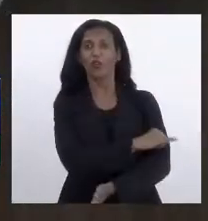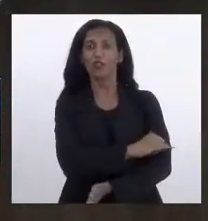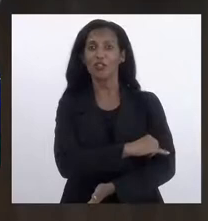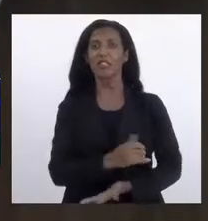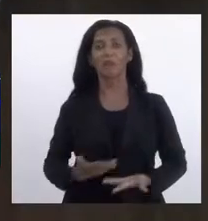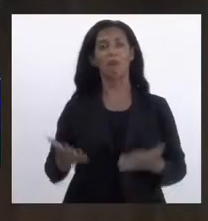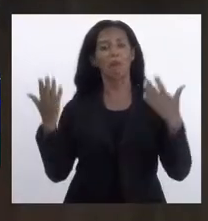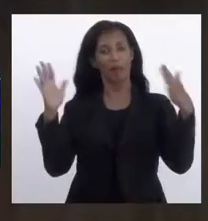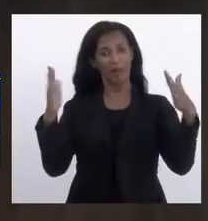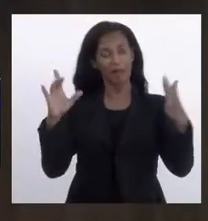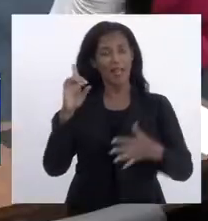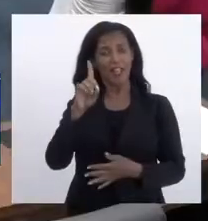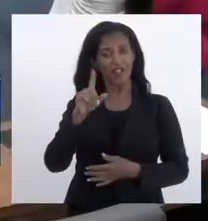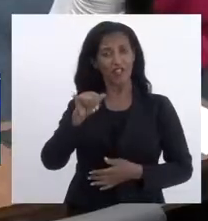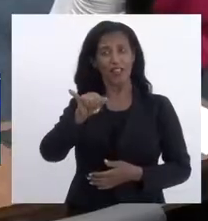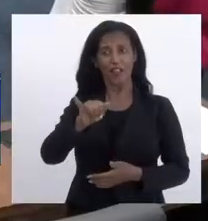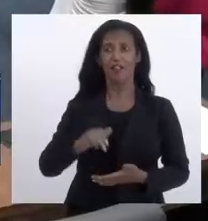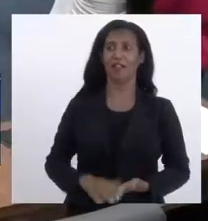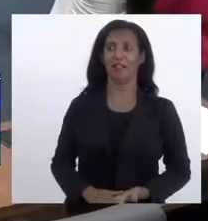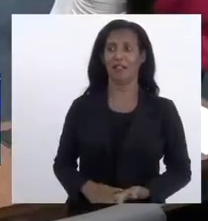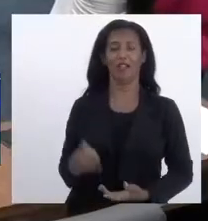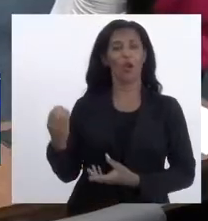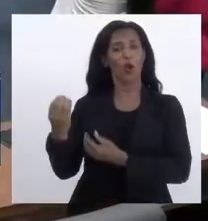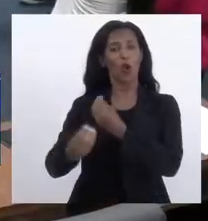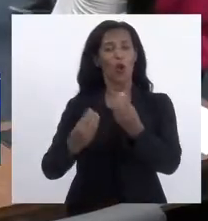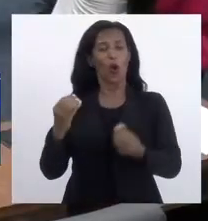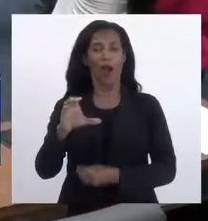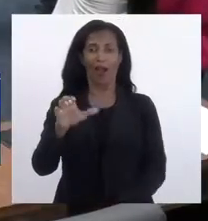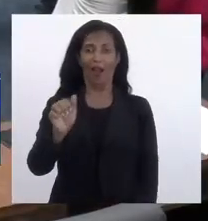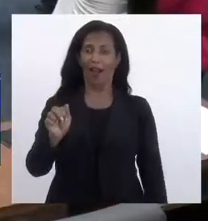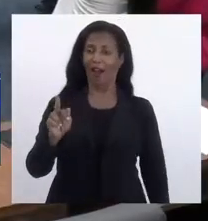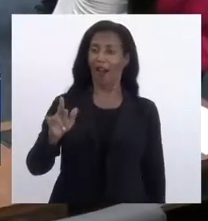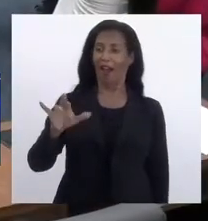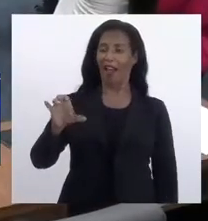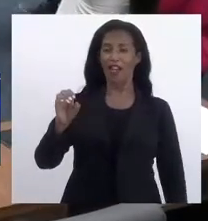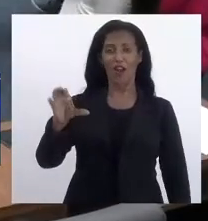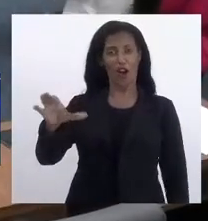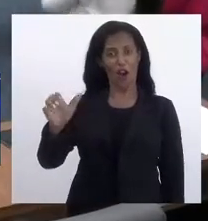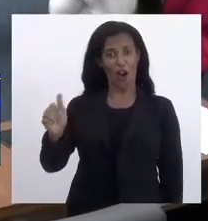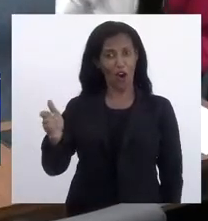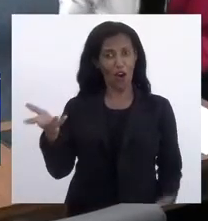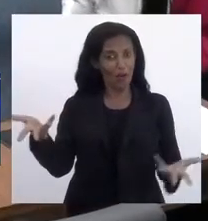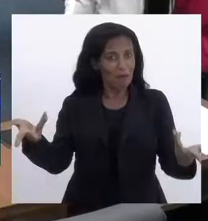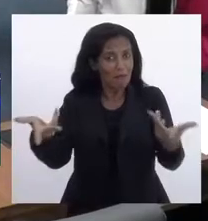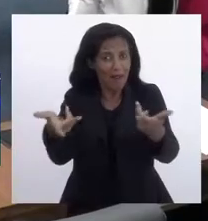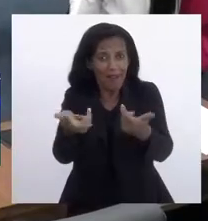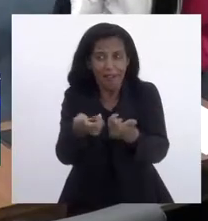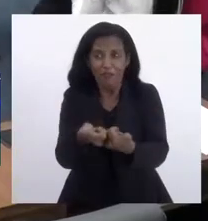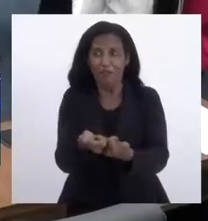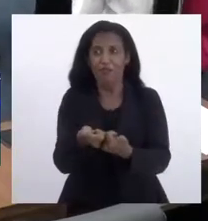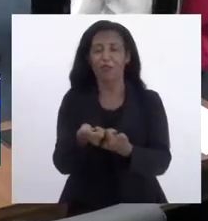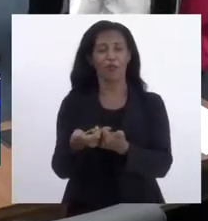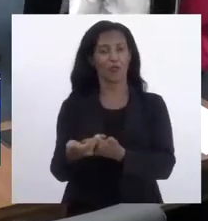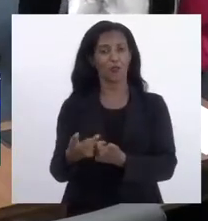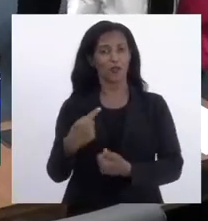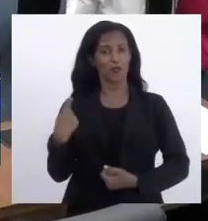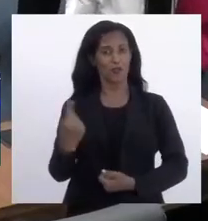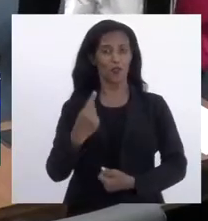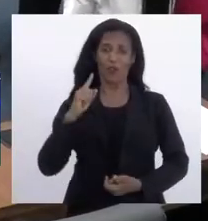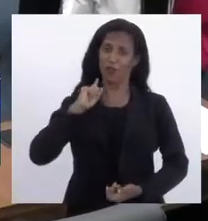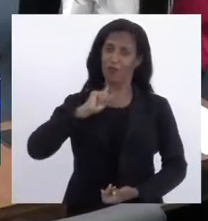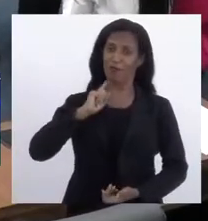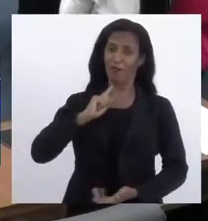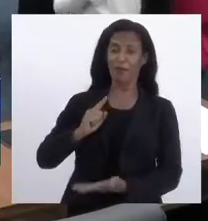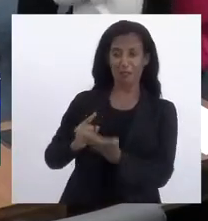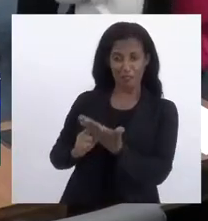deputada Dani Monteiro, que como uma carioca está fazendo uma belíssima homenagem ao nosso rubro-negro, sendo